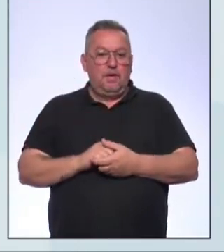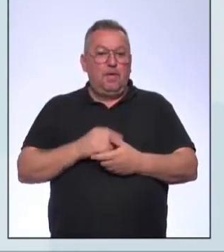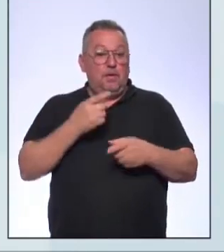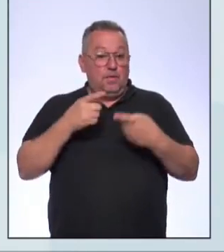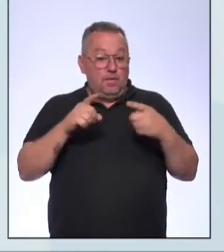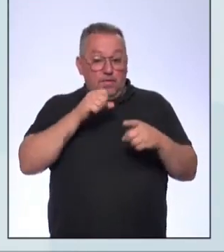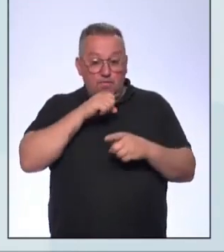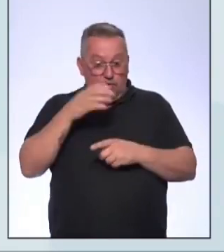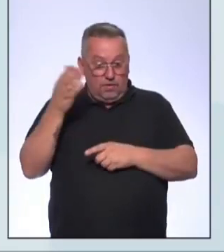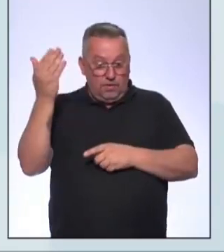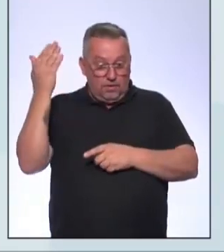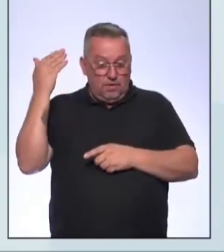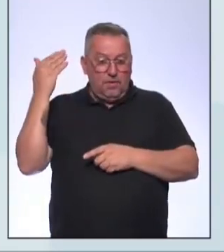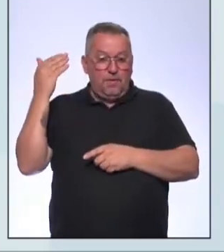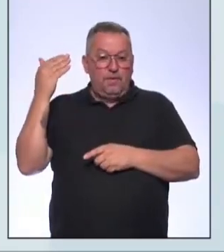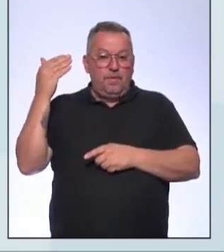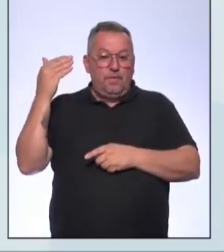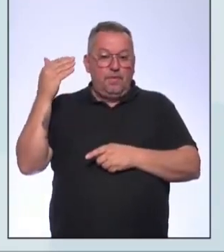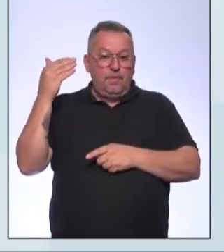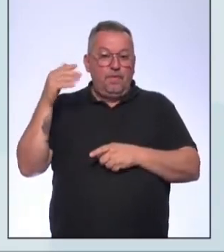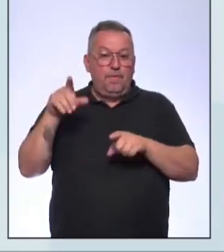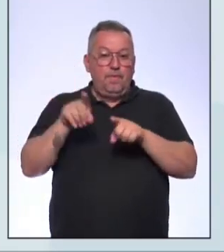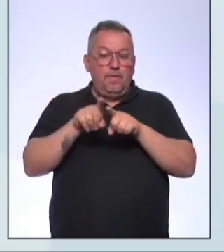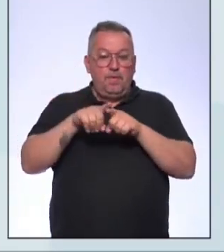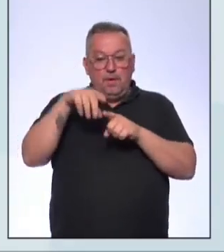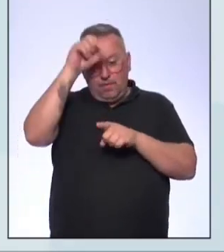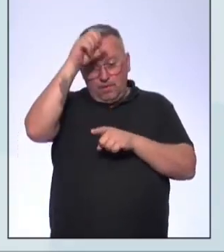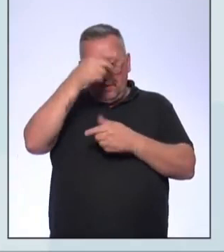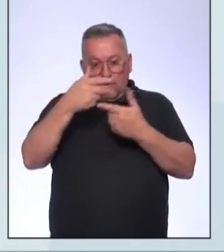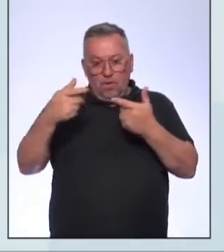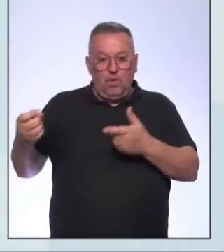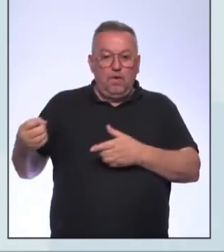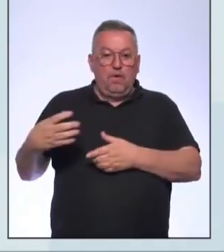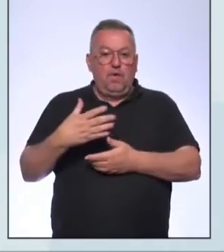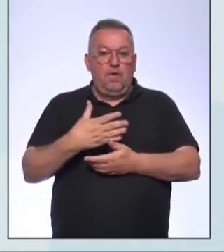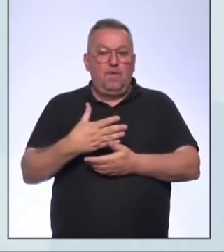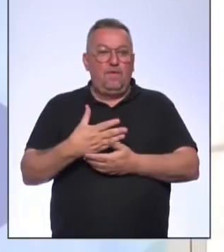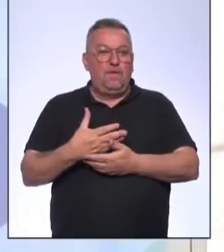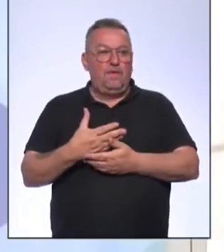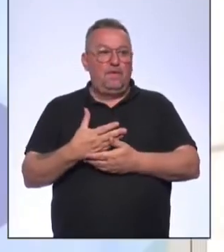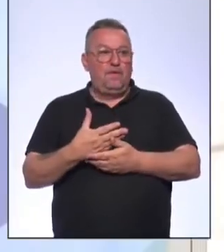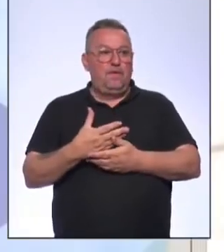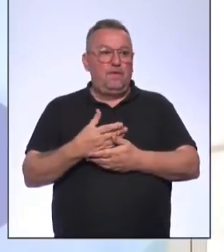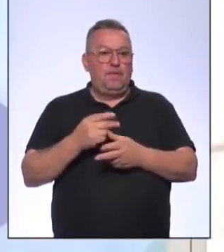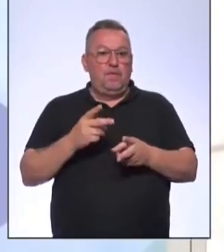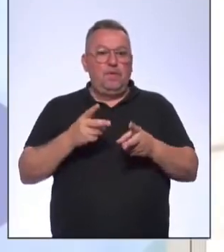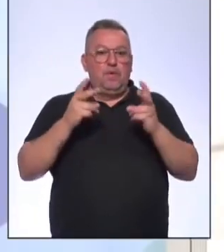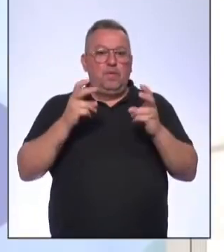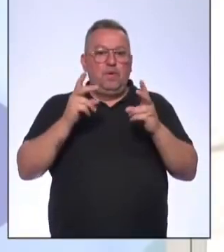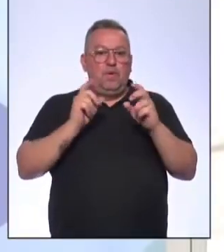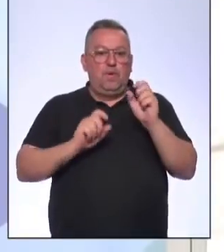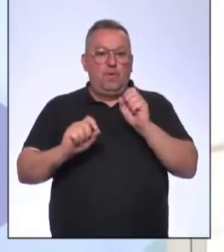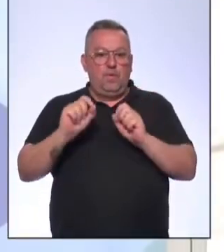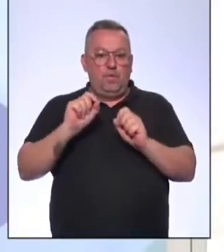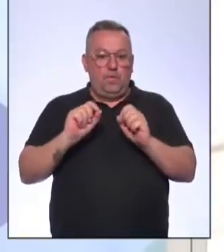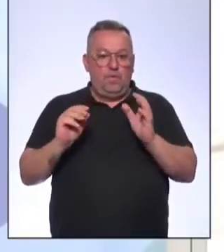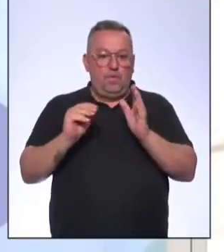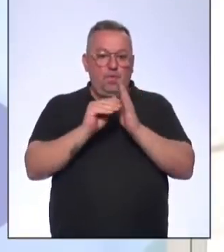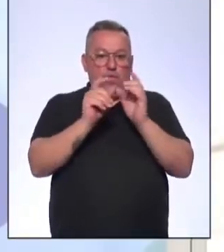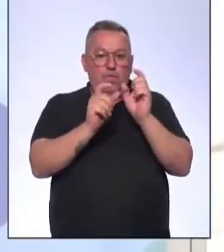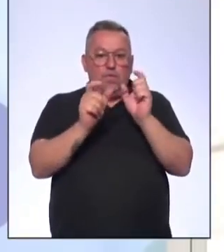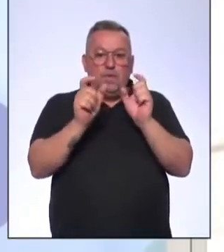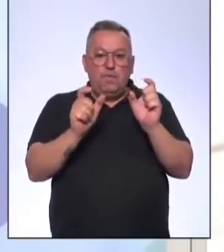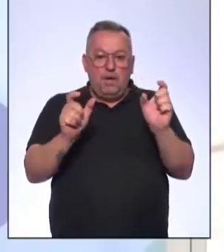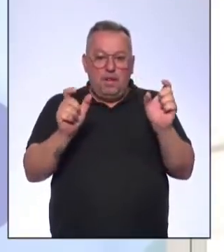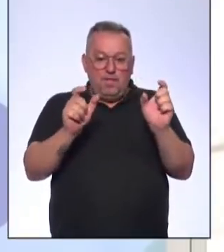ouvir músicas antigas e aprender coisas novas. Então vocês podem perceber que eu coloquei umas palavras em